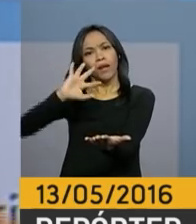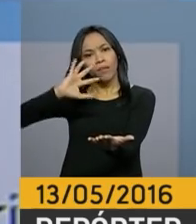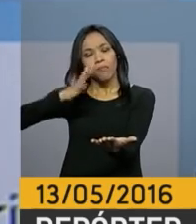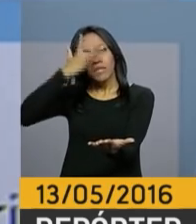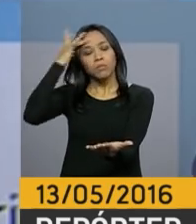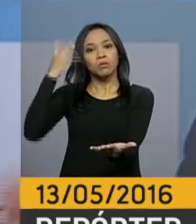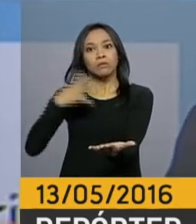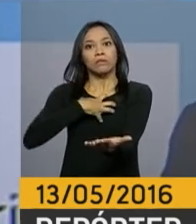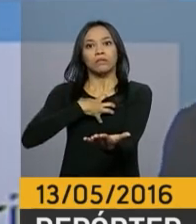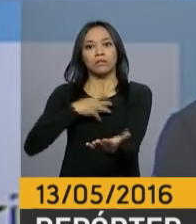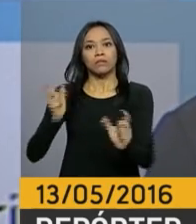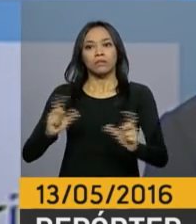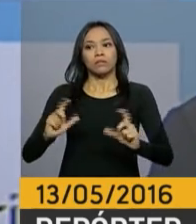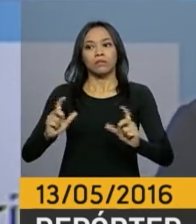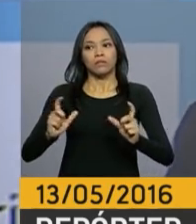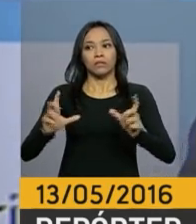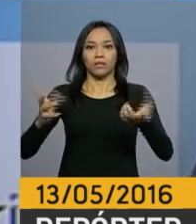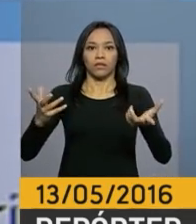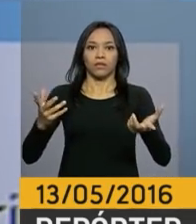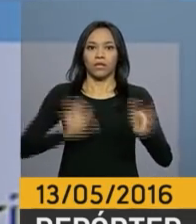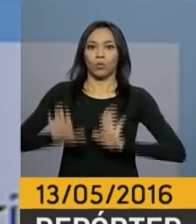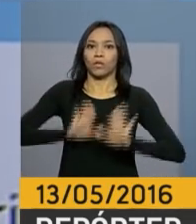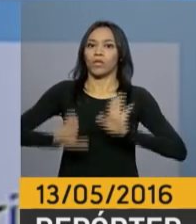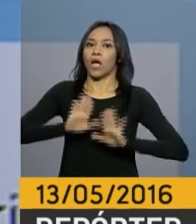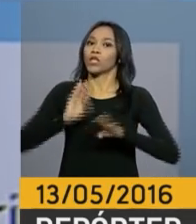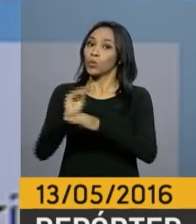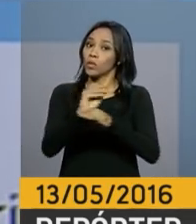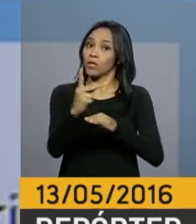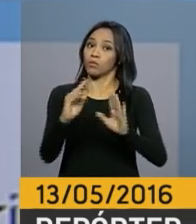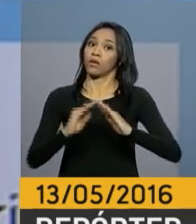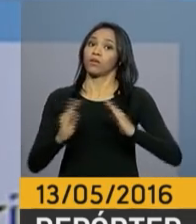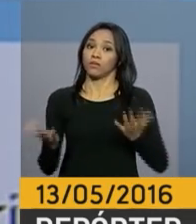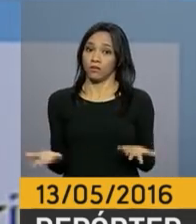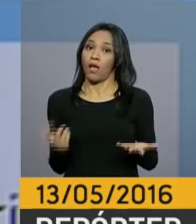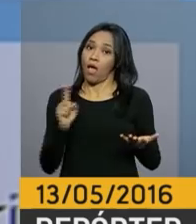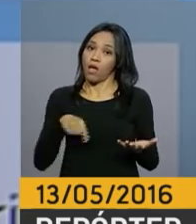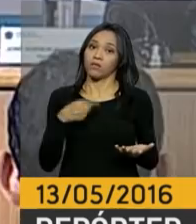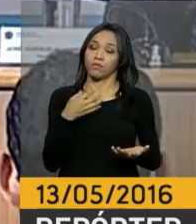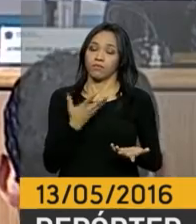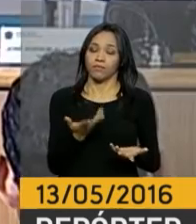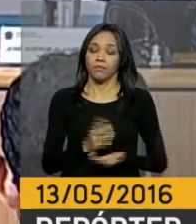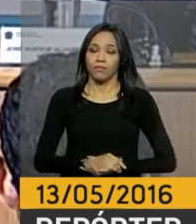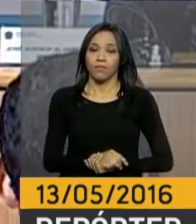um cuidar do seu quintal nós resolvemos o problema né Essa aqui é a